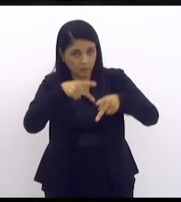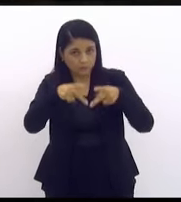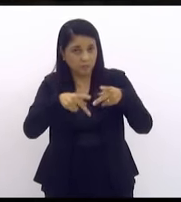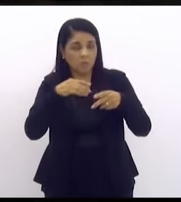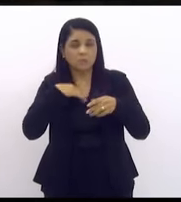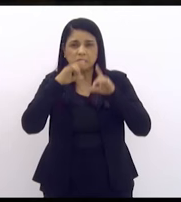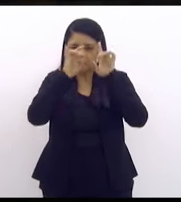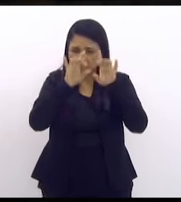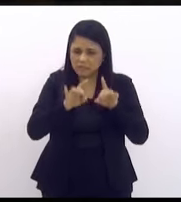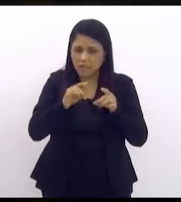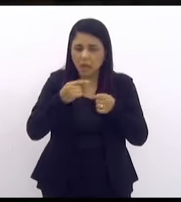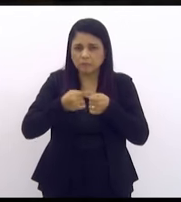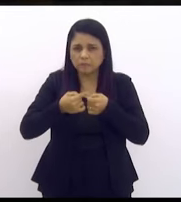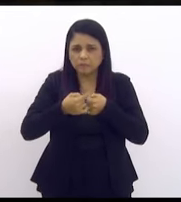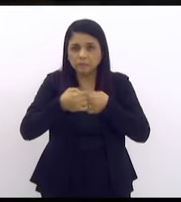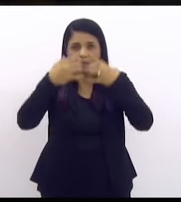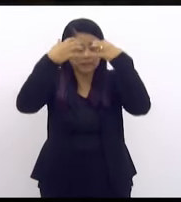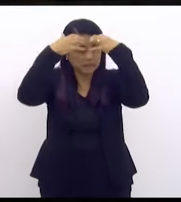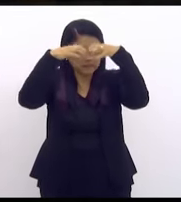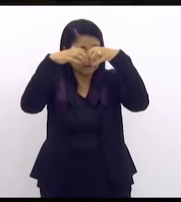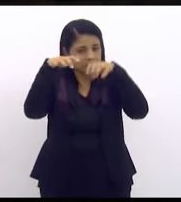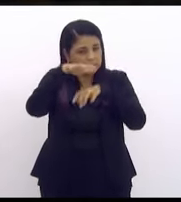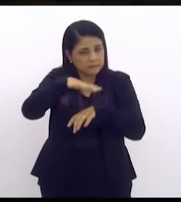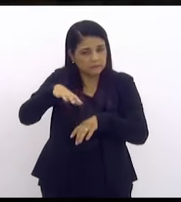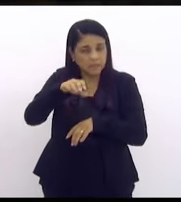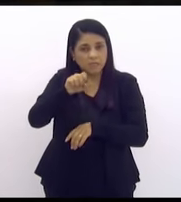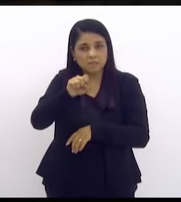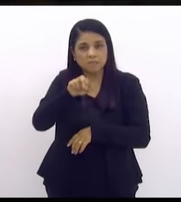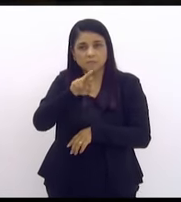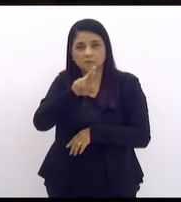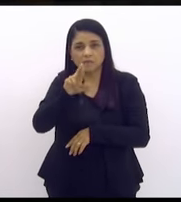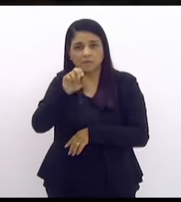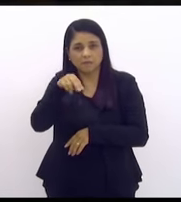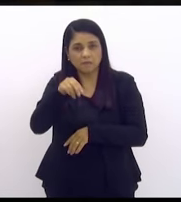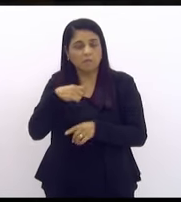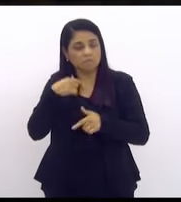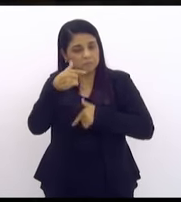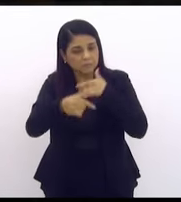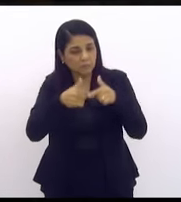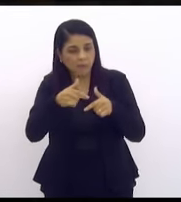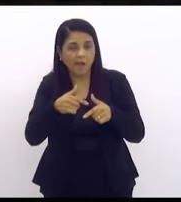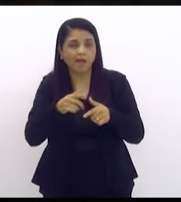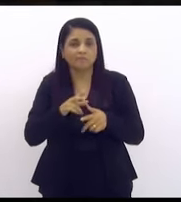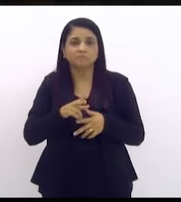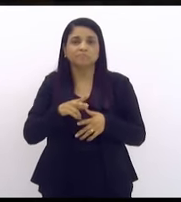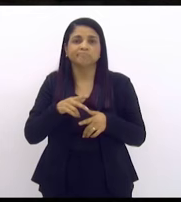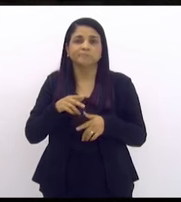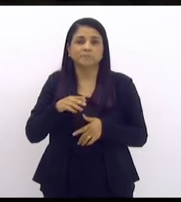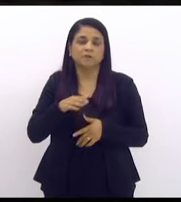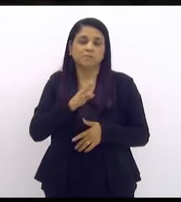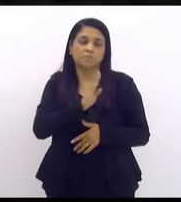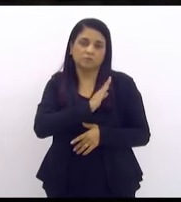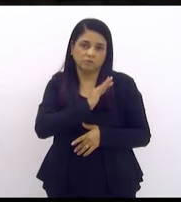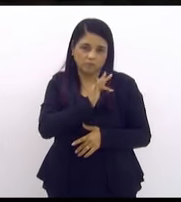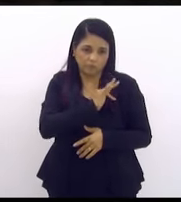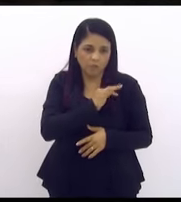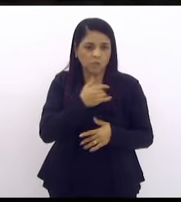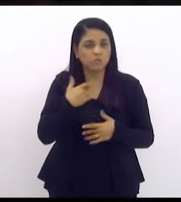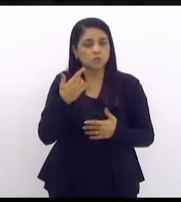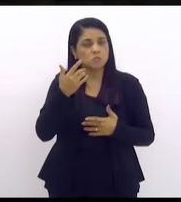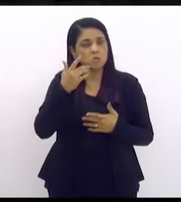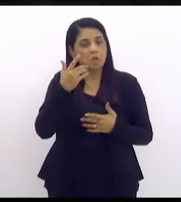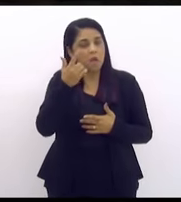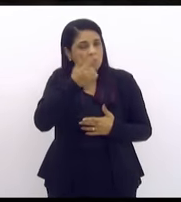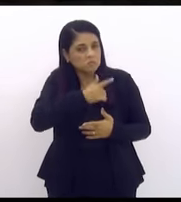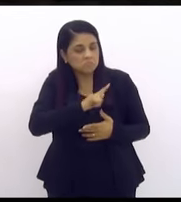interior, da região serrana. Estou com um trabalho forte hoje na Baixada Fluminense, porque acredito que a vida acontece nas cidades e é ali que a